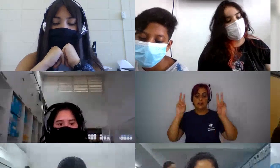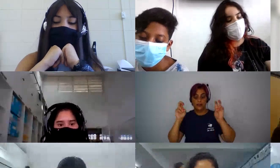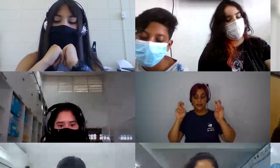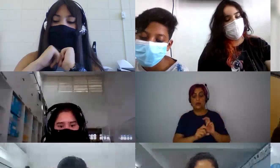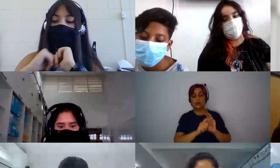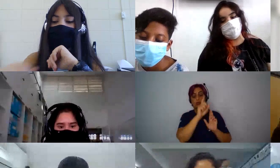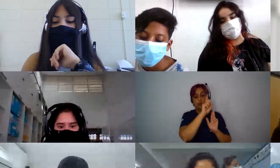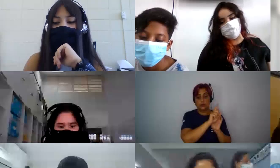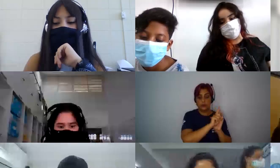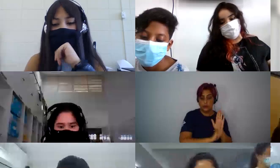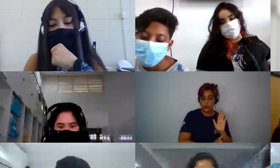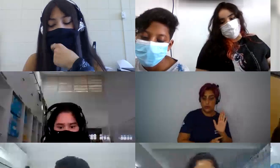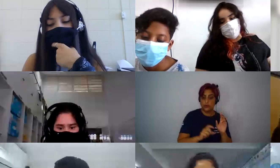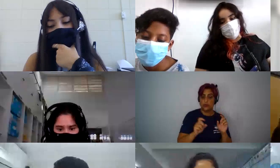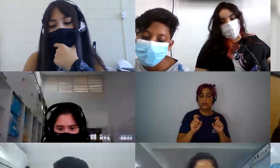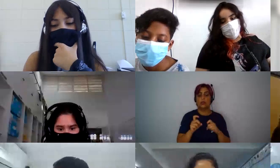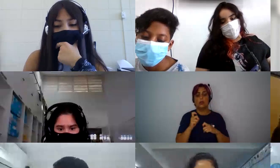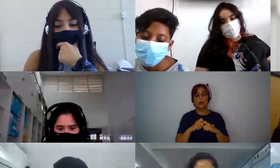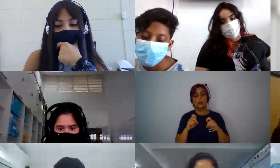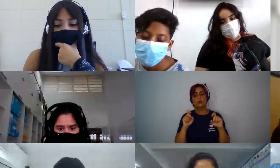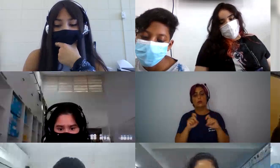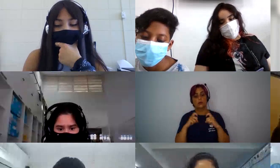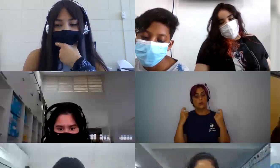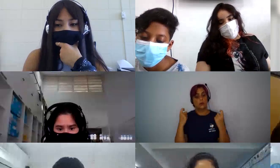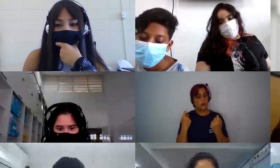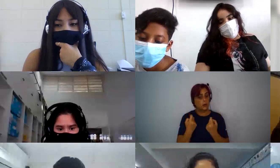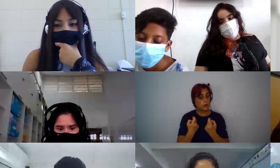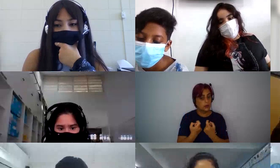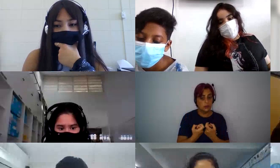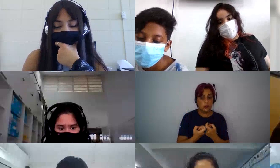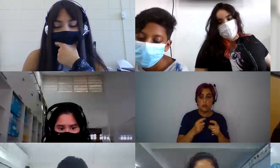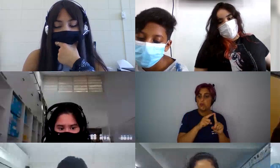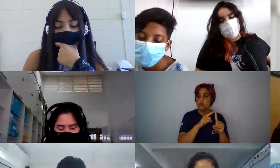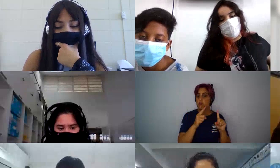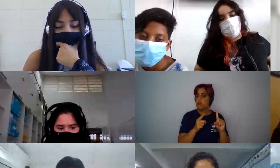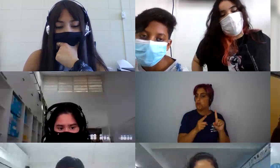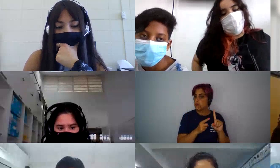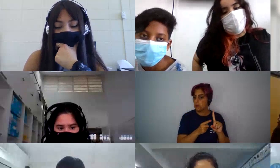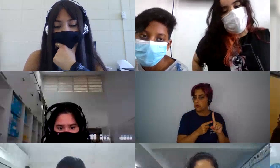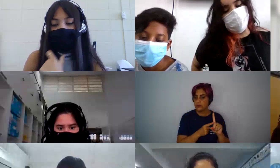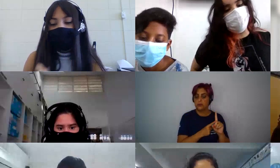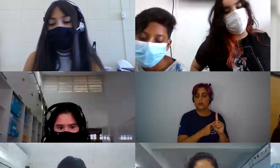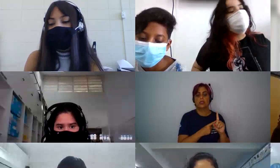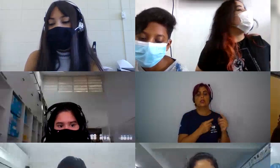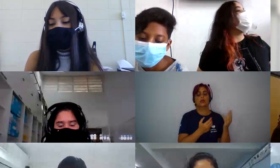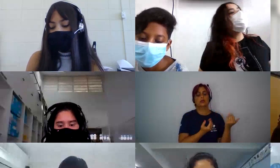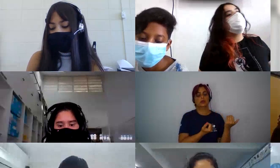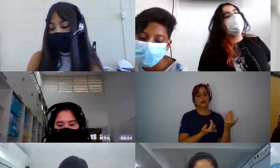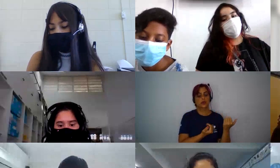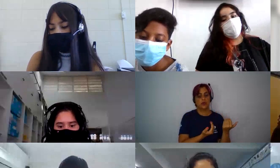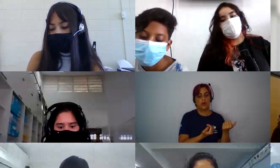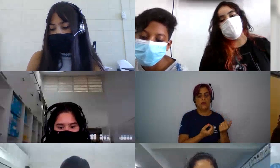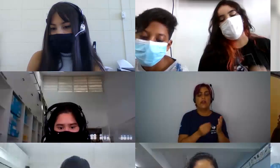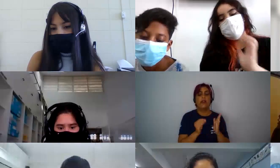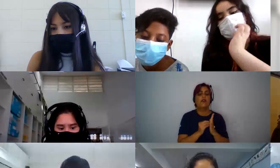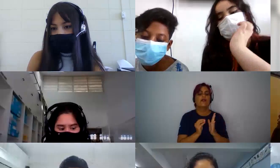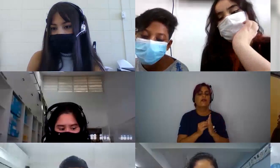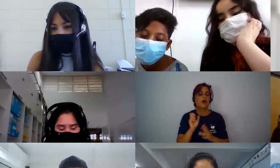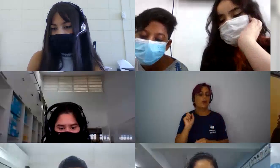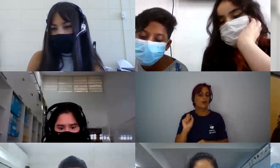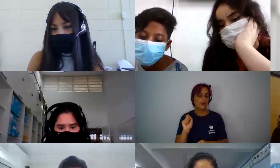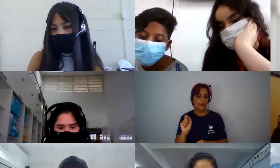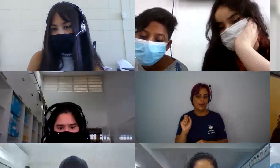sexuais, reprodutivos, sexualidade, gravidez na adolescência, você sente mais falta de lugar